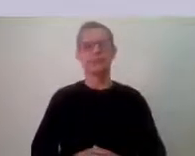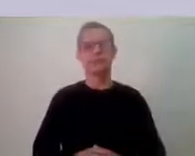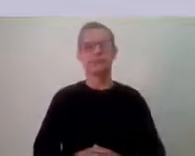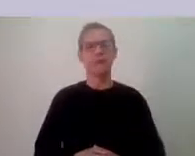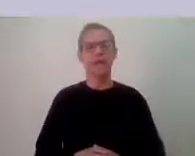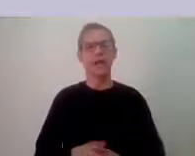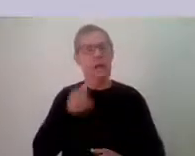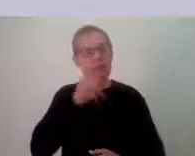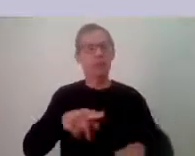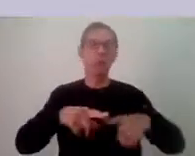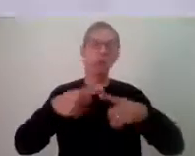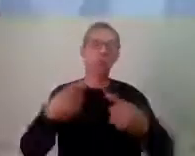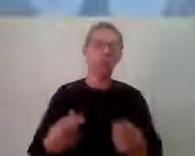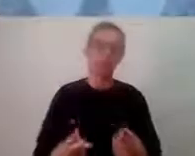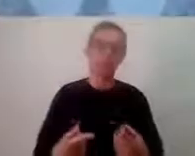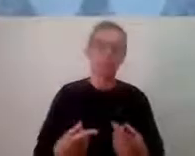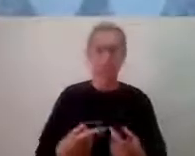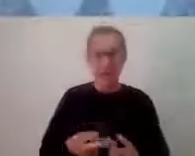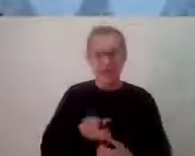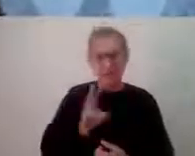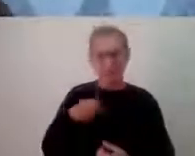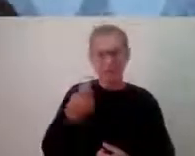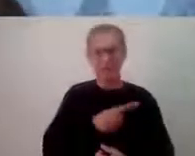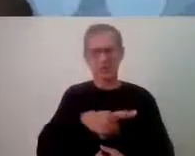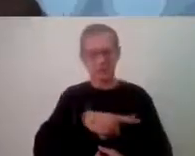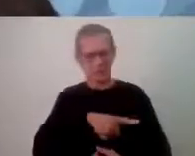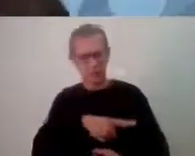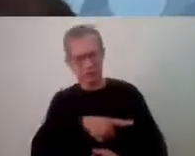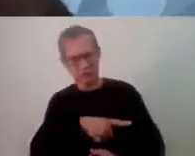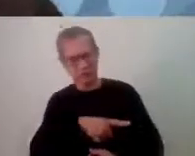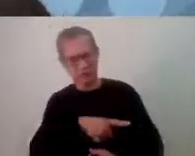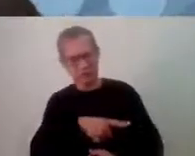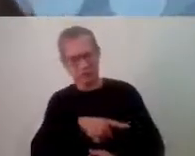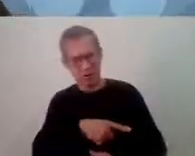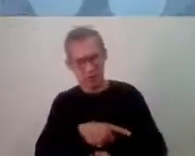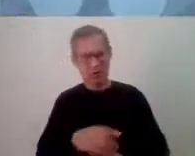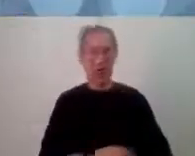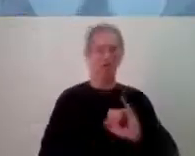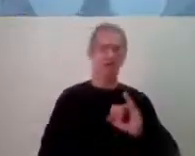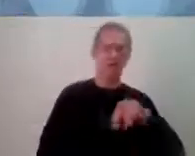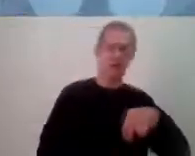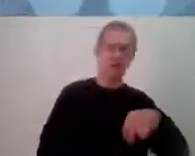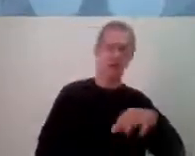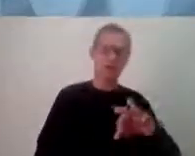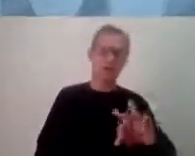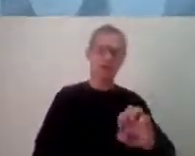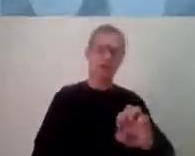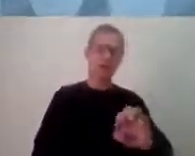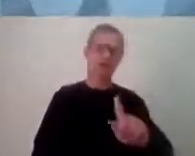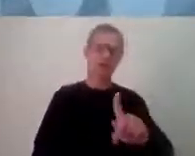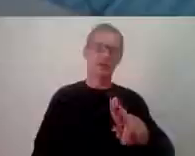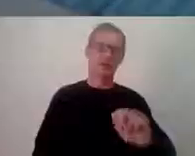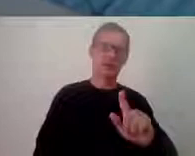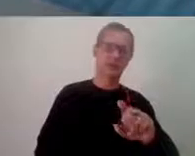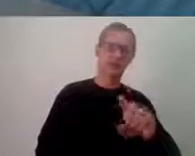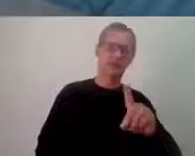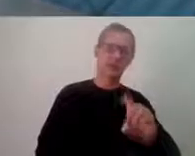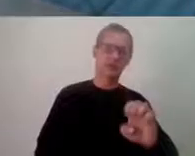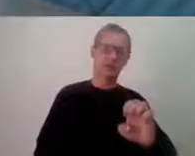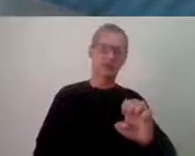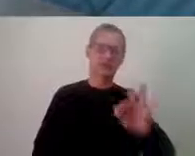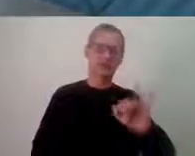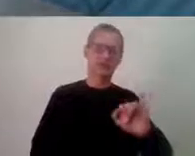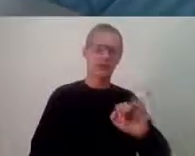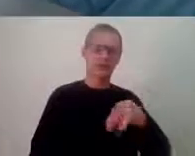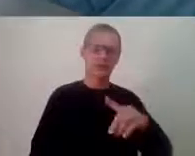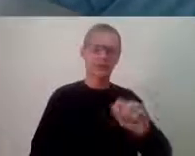Ô, professora, sempre nós vamos ter integrais definidas? Você pode se perguntar isso. Uma